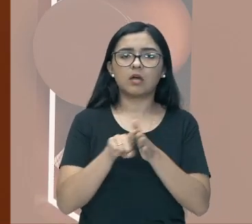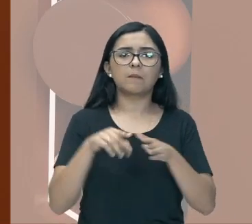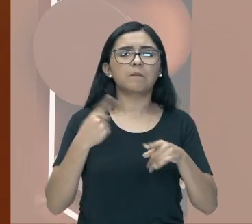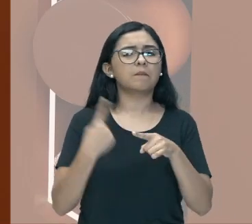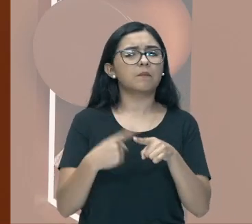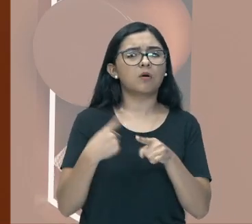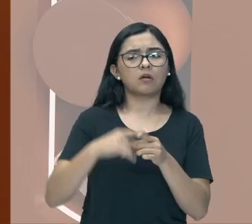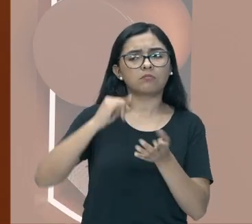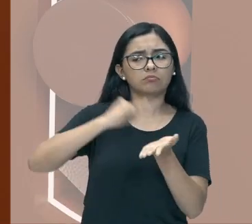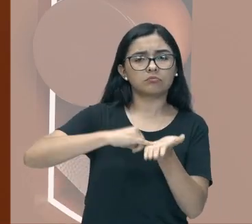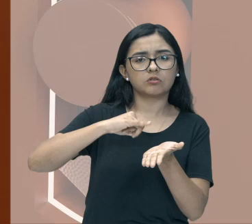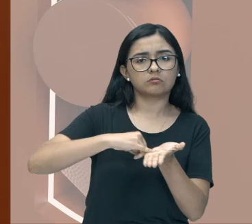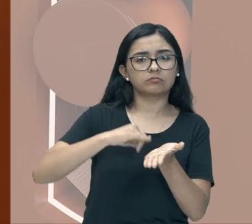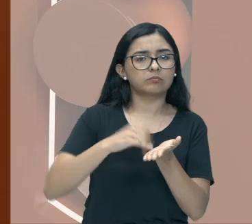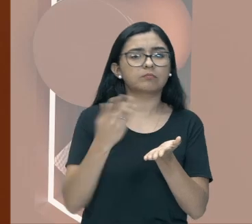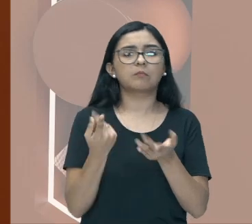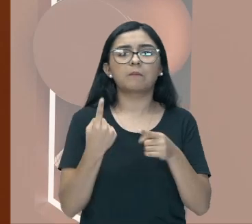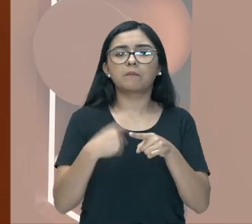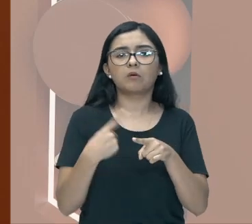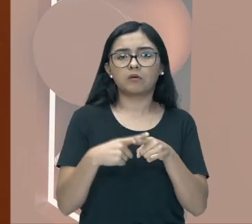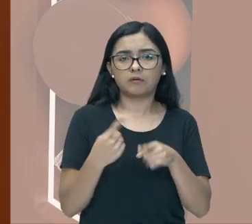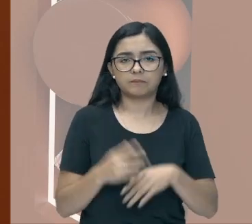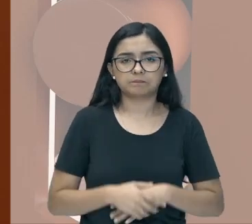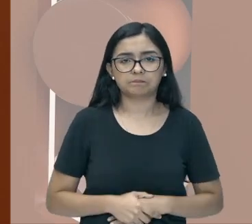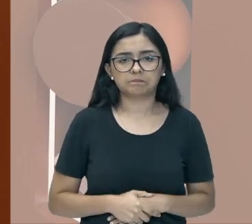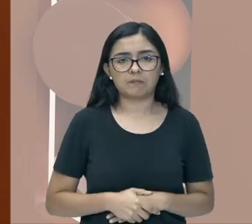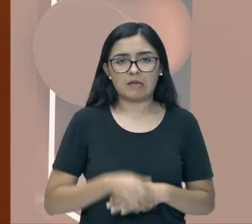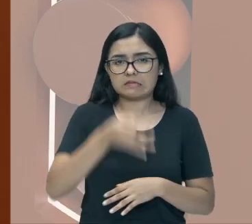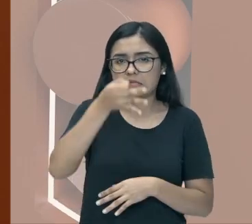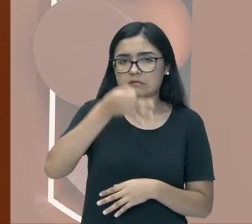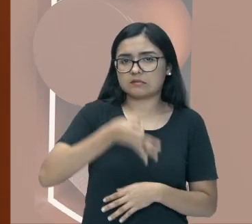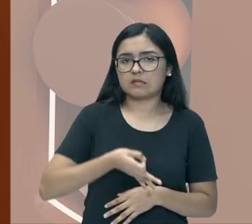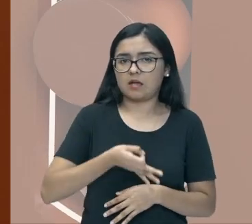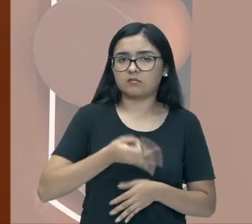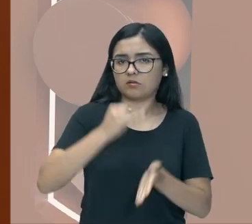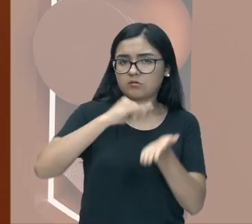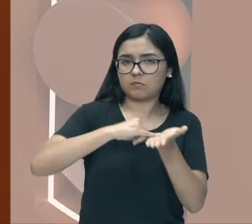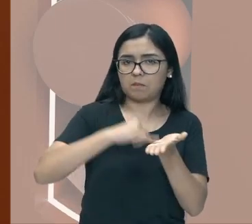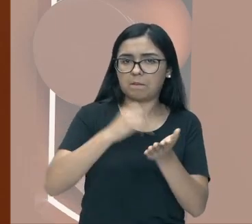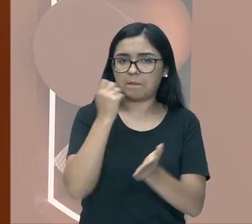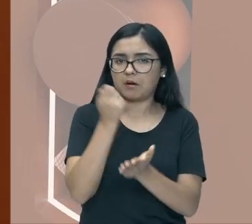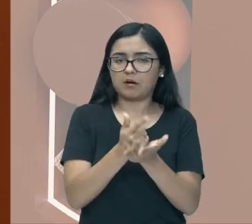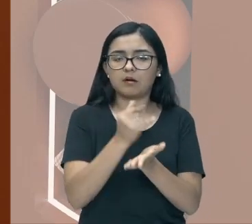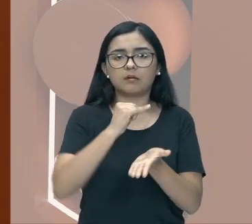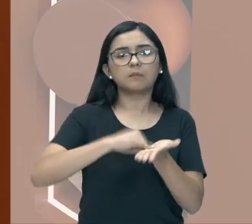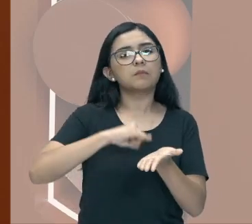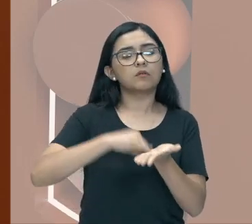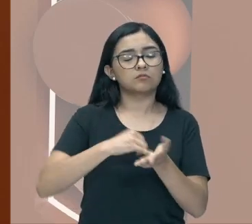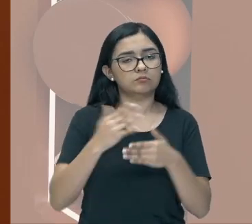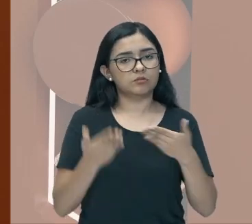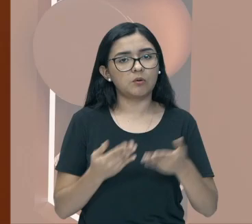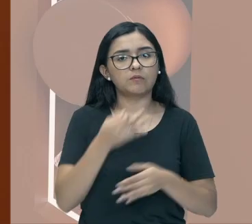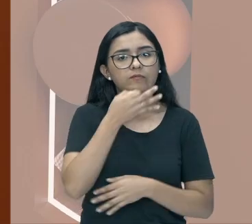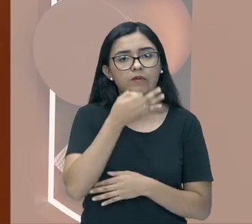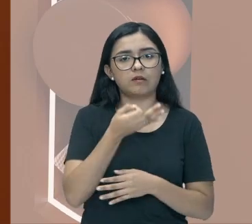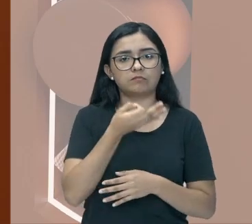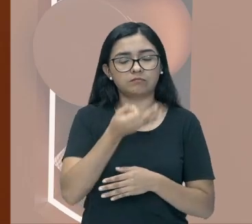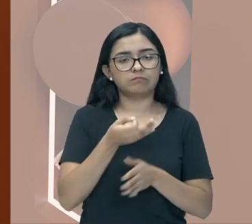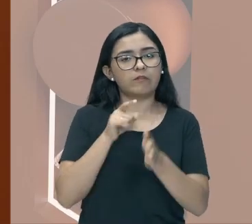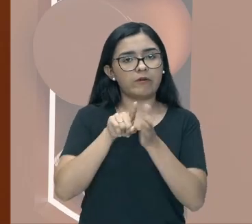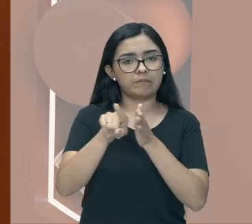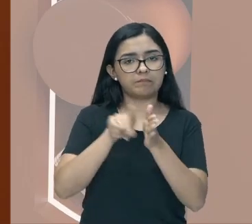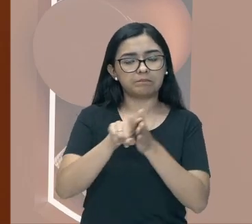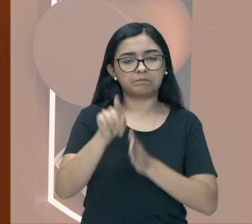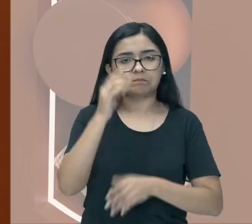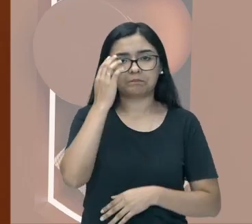É legítima a taxação que a Inglaterra faz dos colonos? Então eles vão questionar essa questão aí.